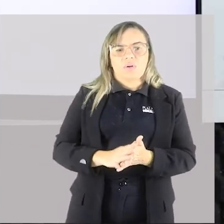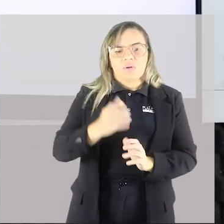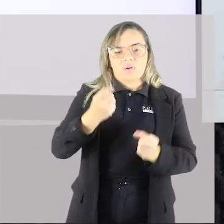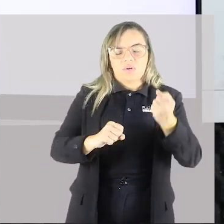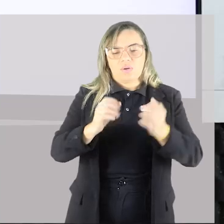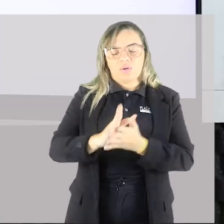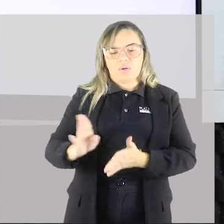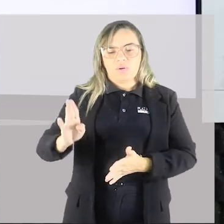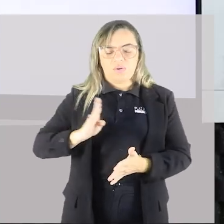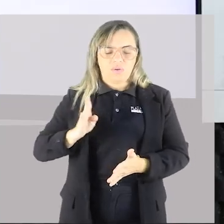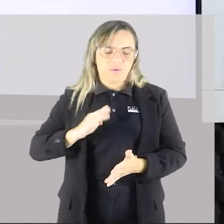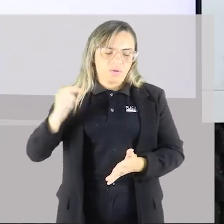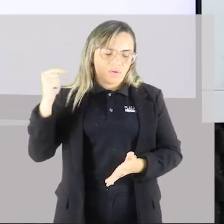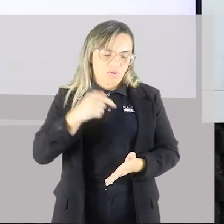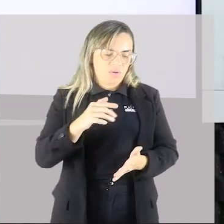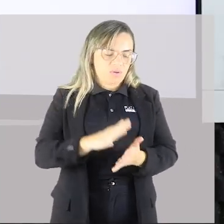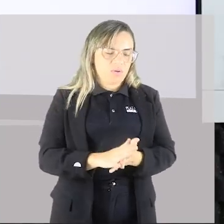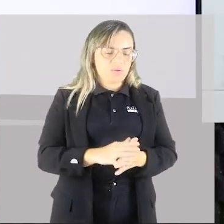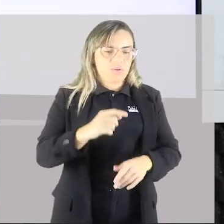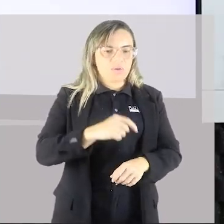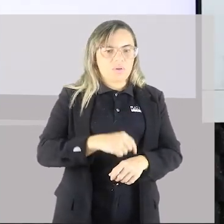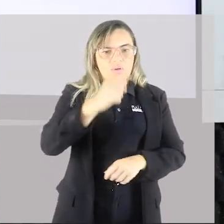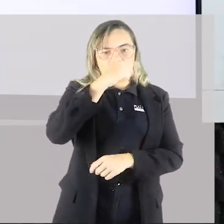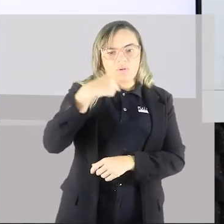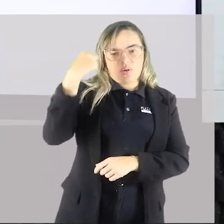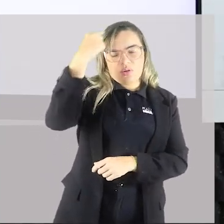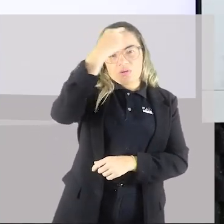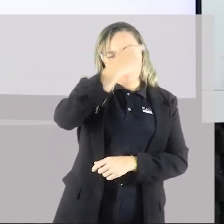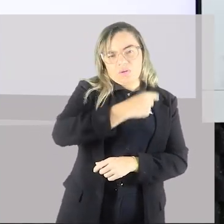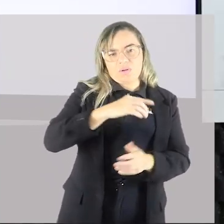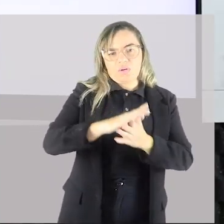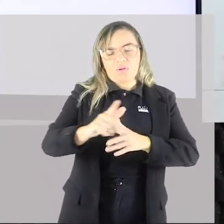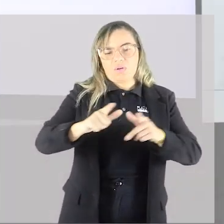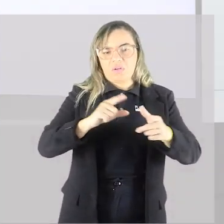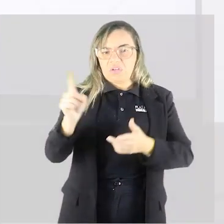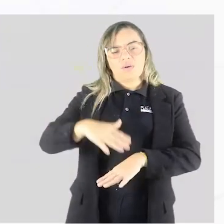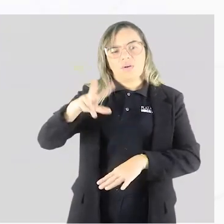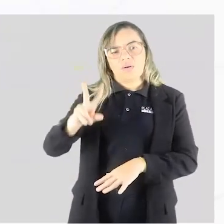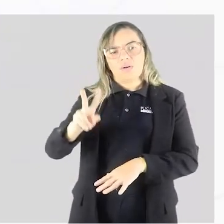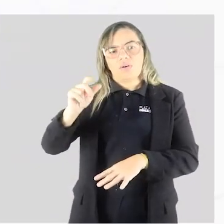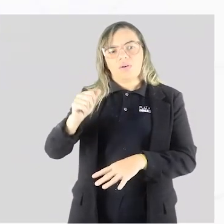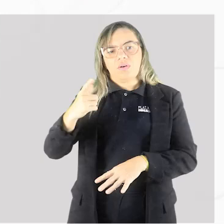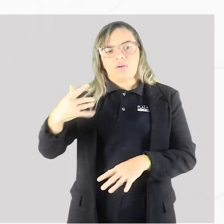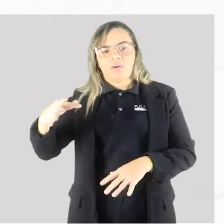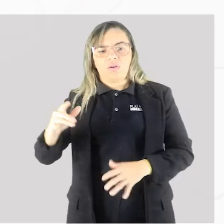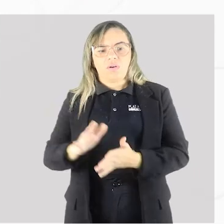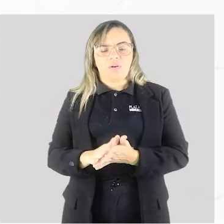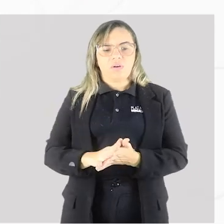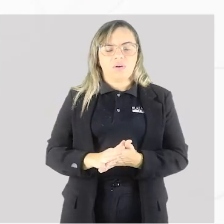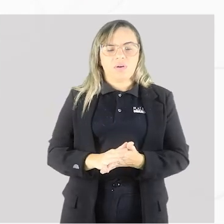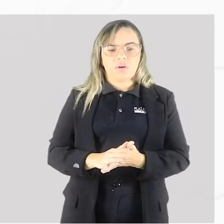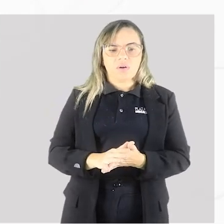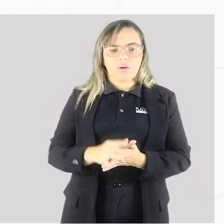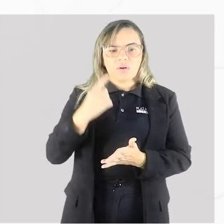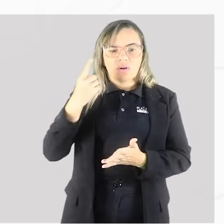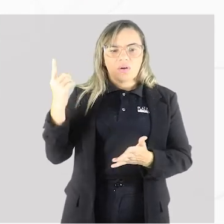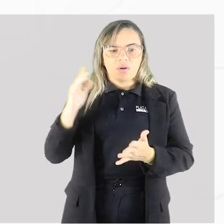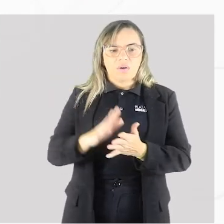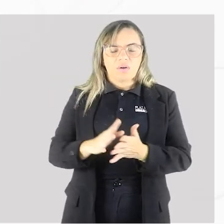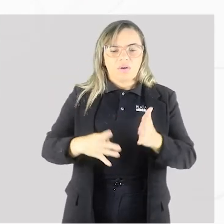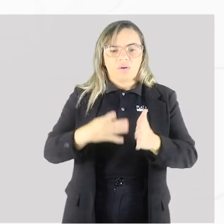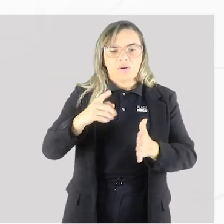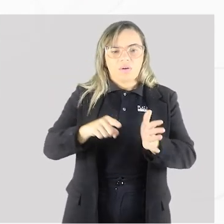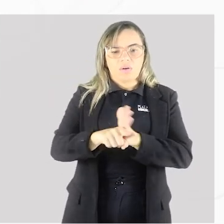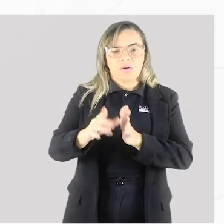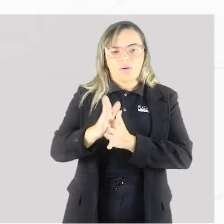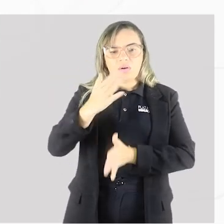expropria destas horas trabalhadas e não paga. E isto é a mais-valia. Entende-se por distribuição dos indivíduos e